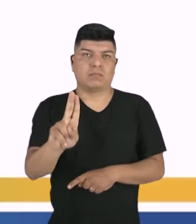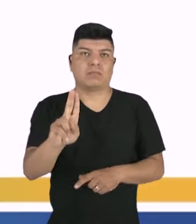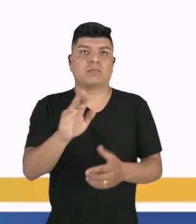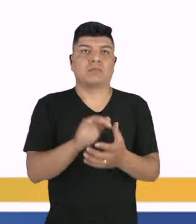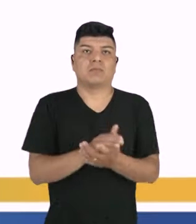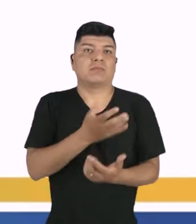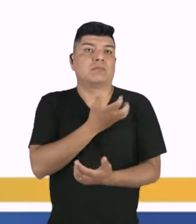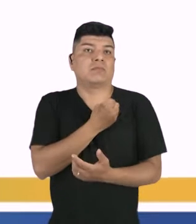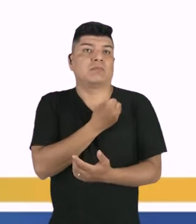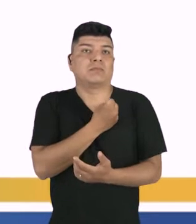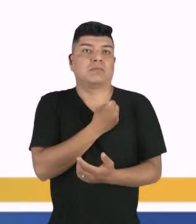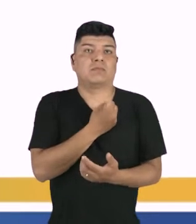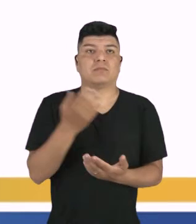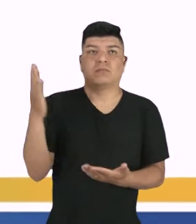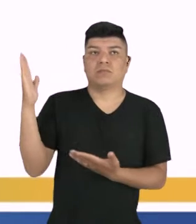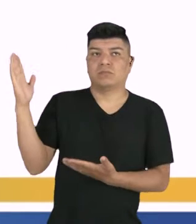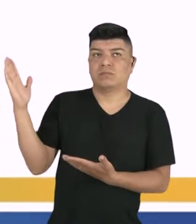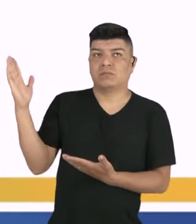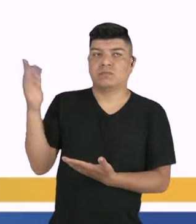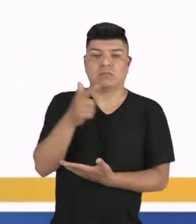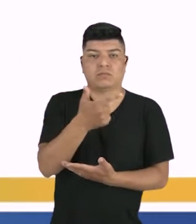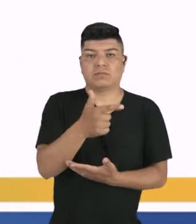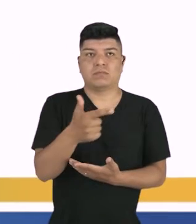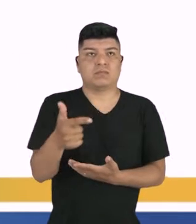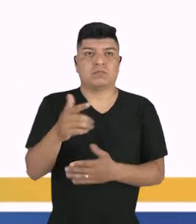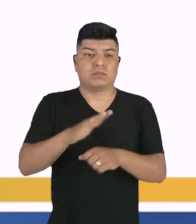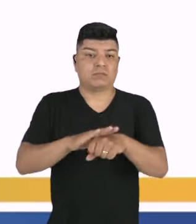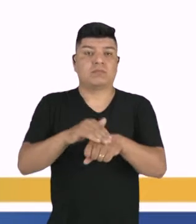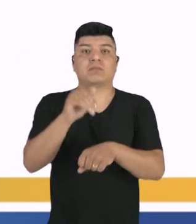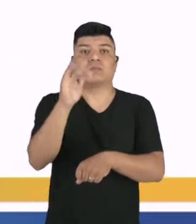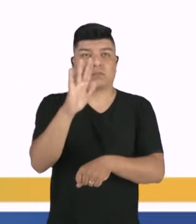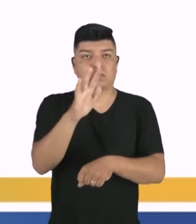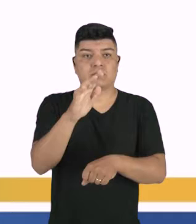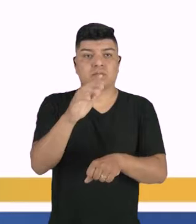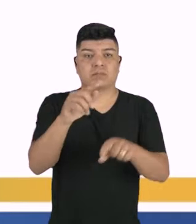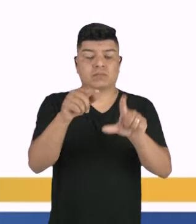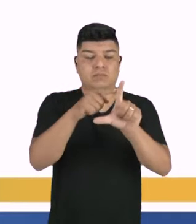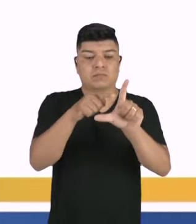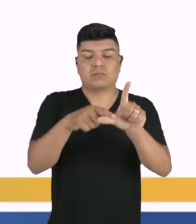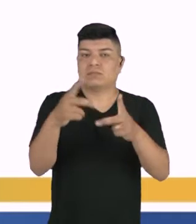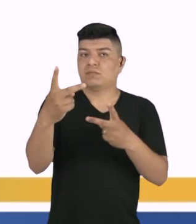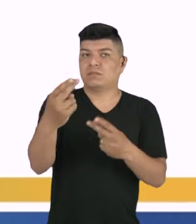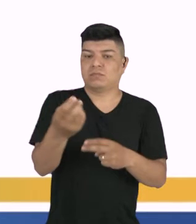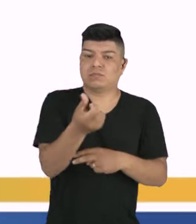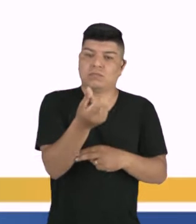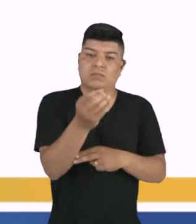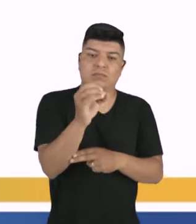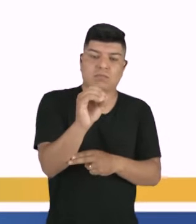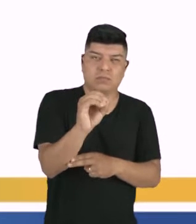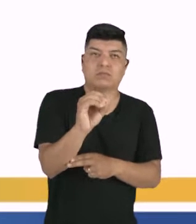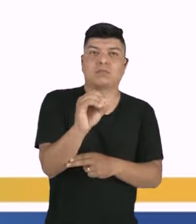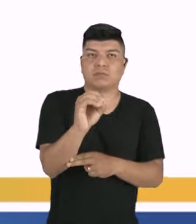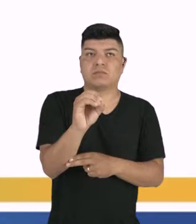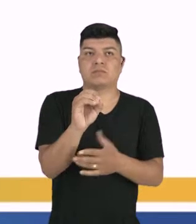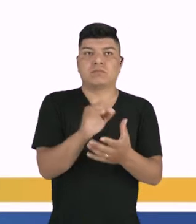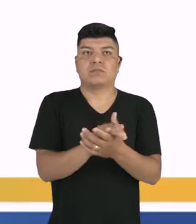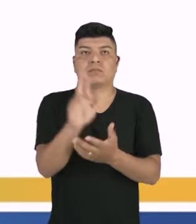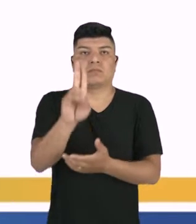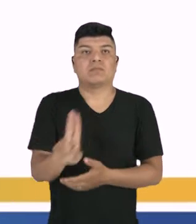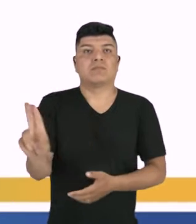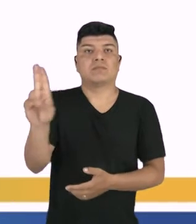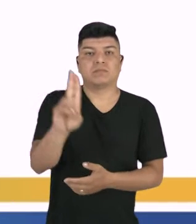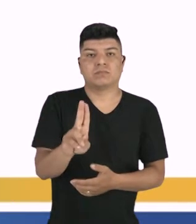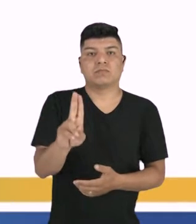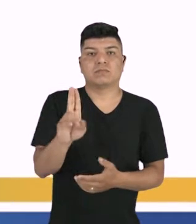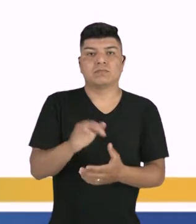o número de voltas. Quando não temos nenhuma volta a mais, o ângulo é ele mesmo, né? 60 foi o exemplo que